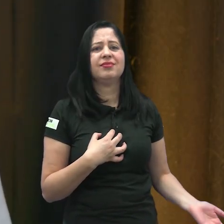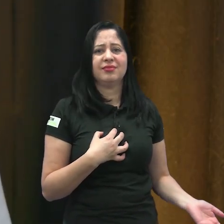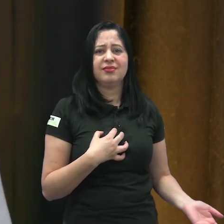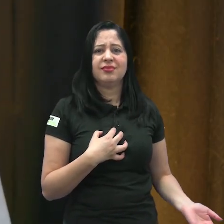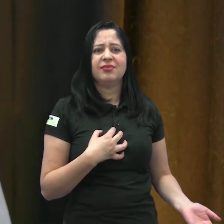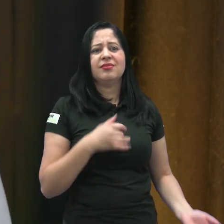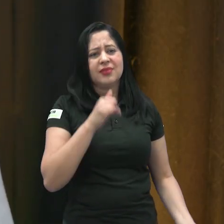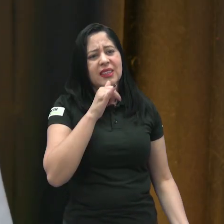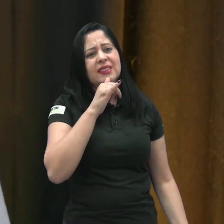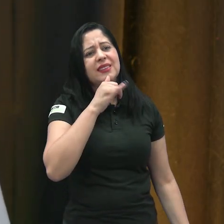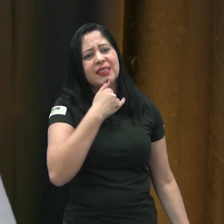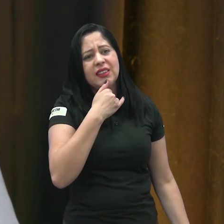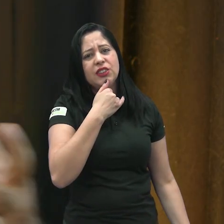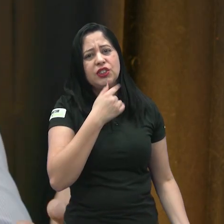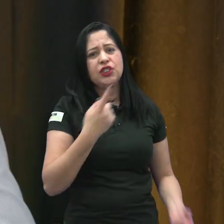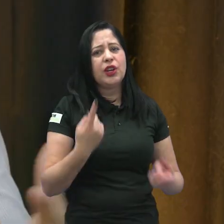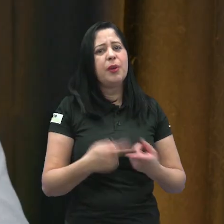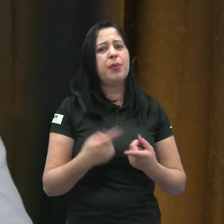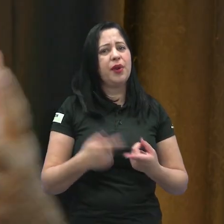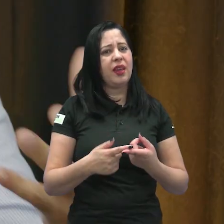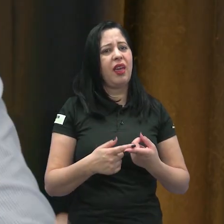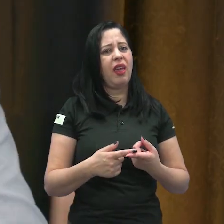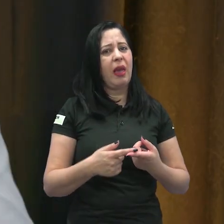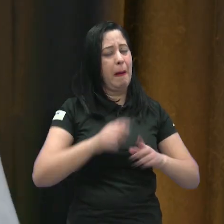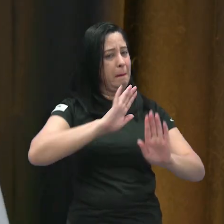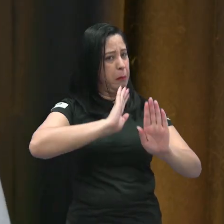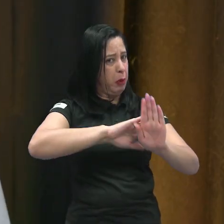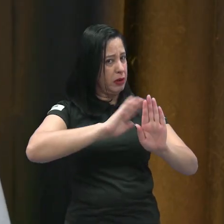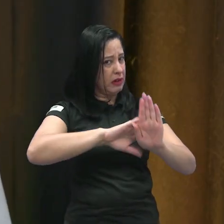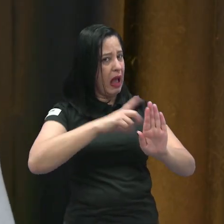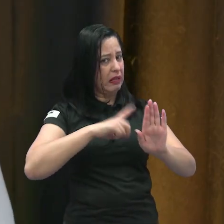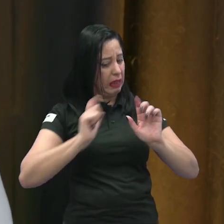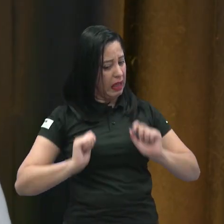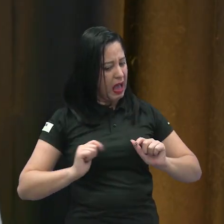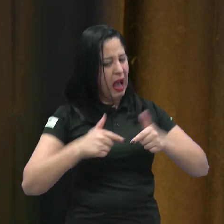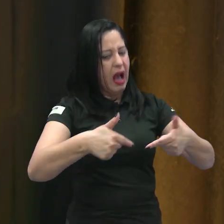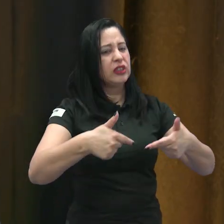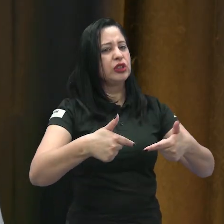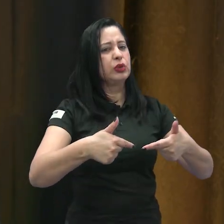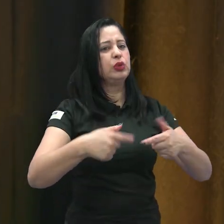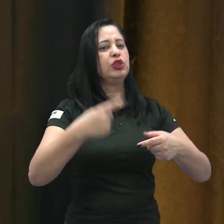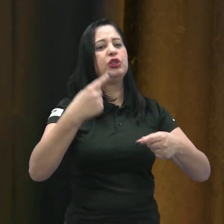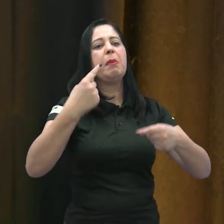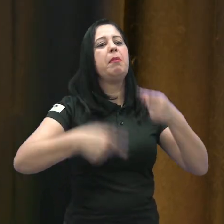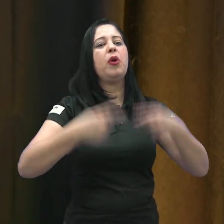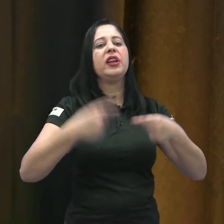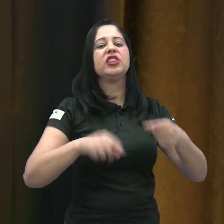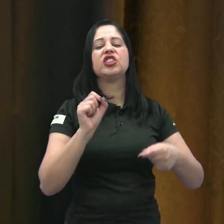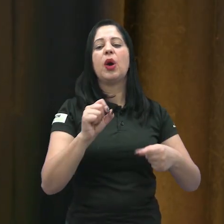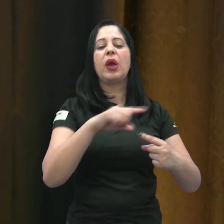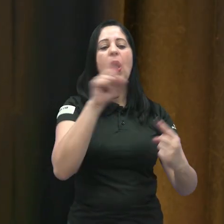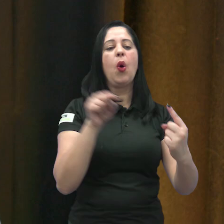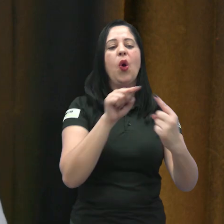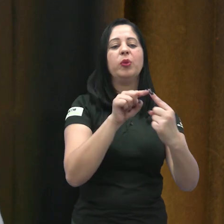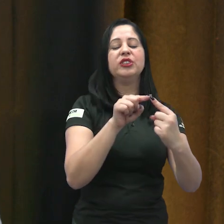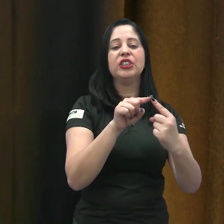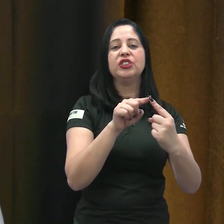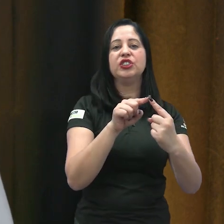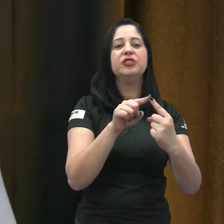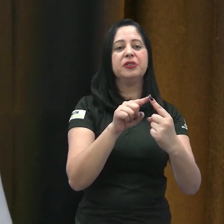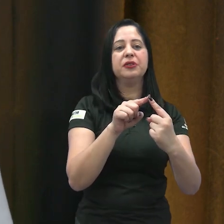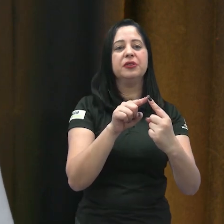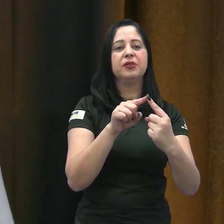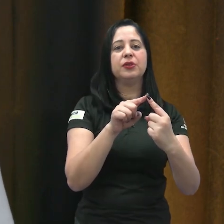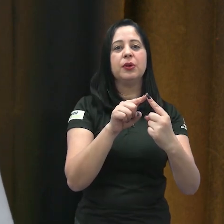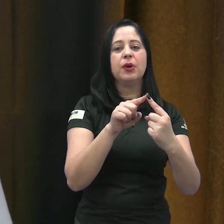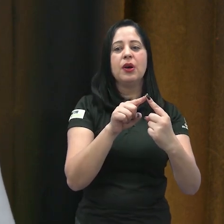vamos dizer assim, descontente com a ação, às vezes, política que acontece de você matar uma boa ideia, né? Eu acho que a boa ideia